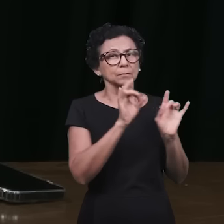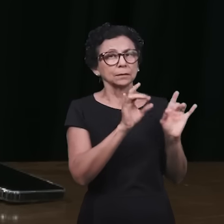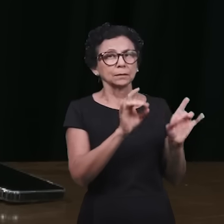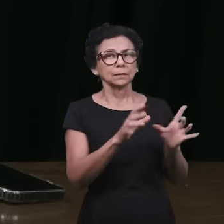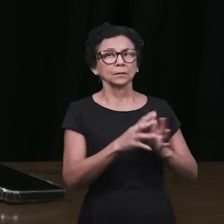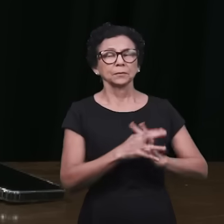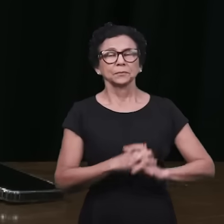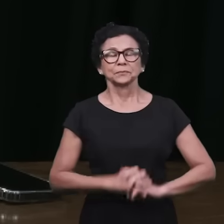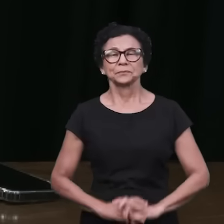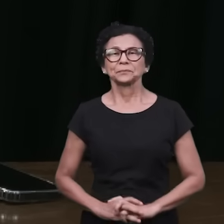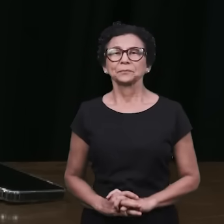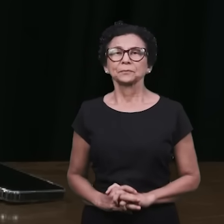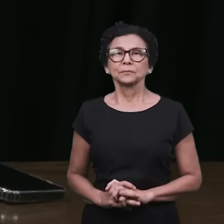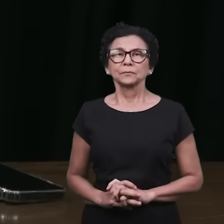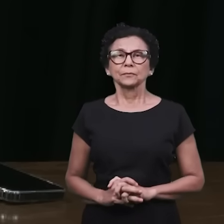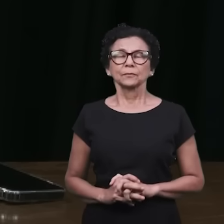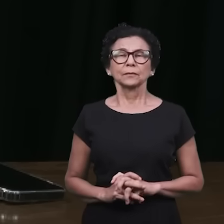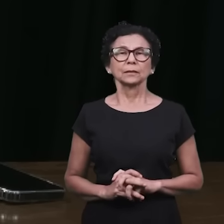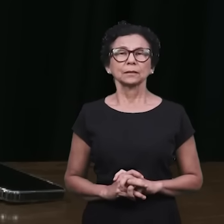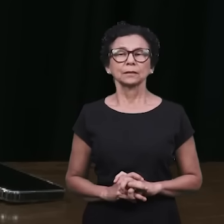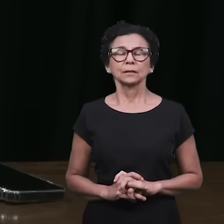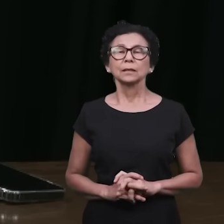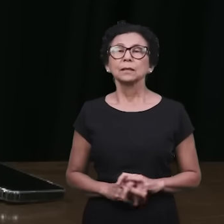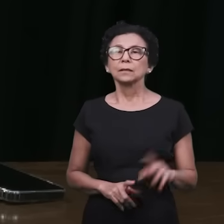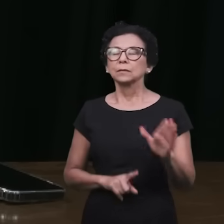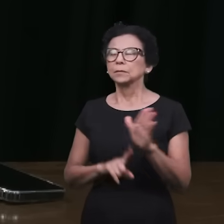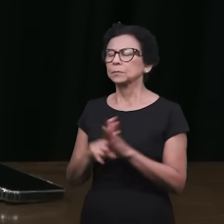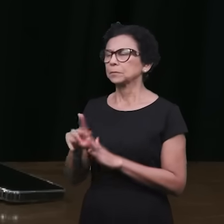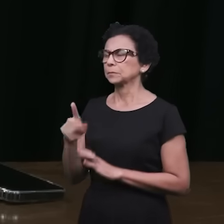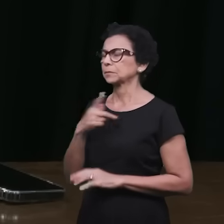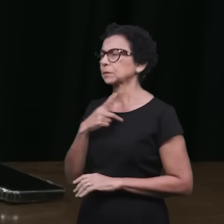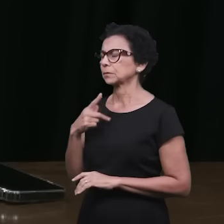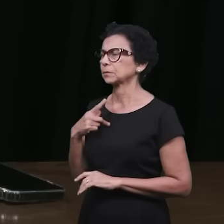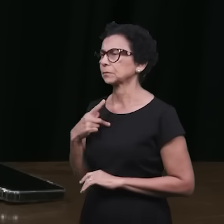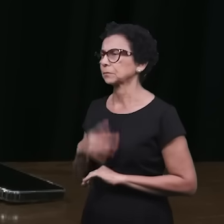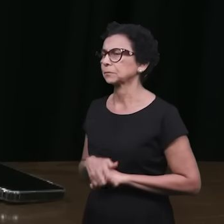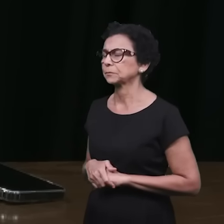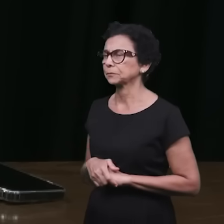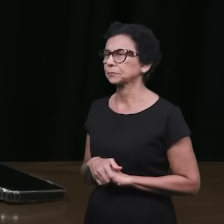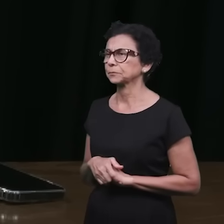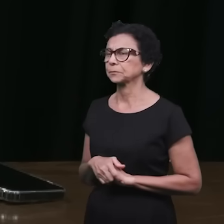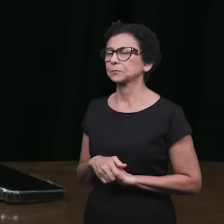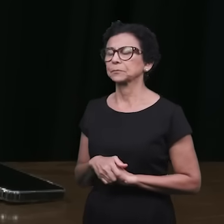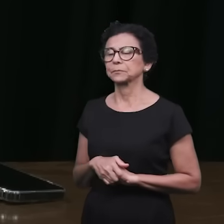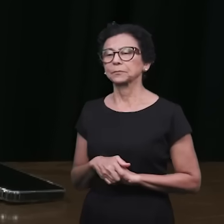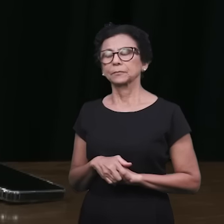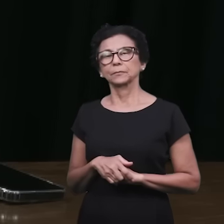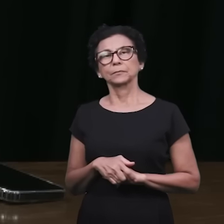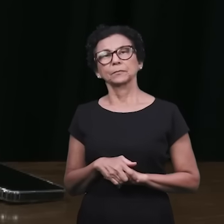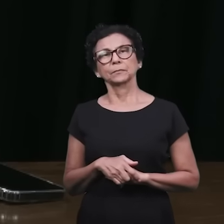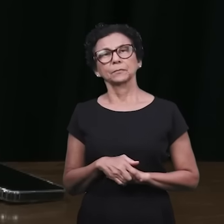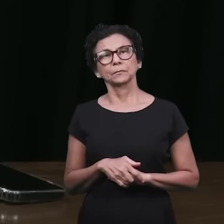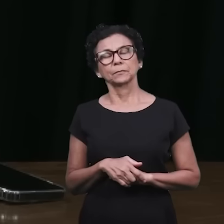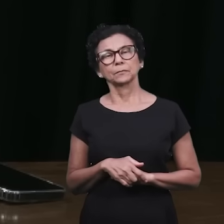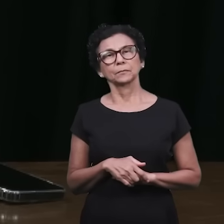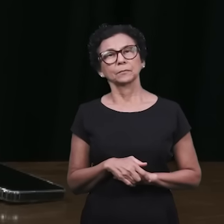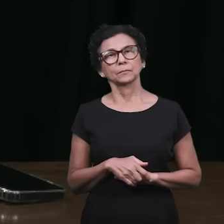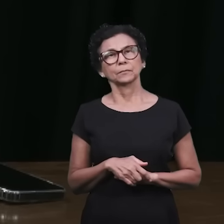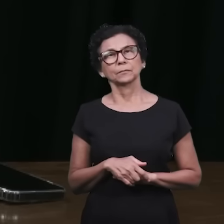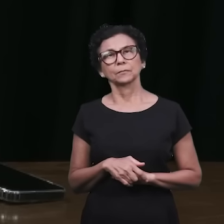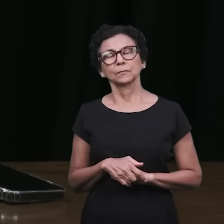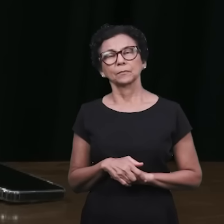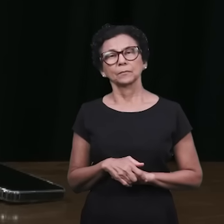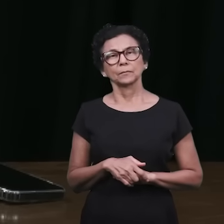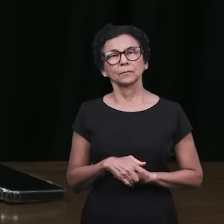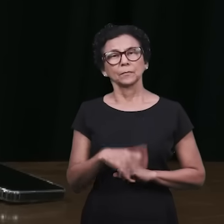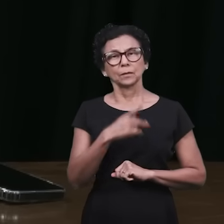para terminar, eu queria perguntar para o senhor o seguinte: precisa haver comunhão entre o pastor